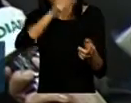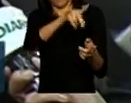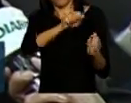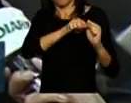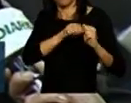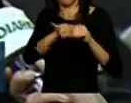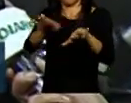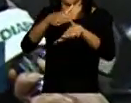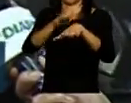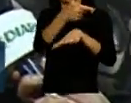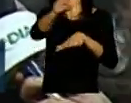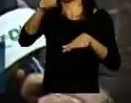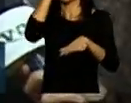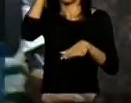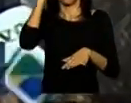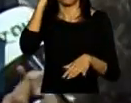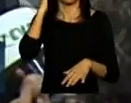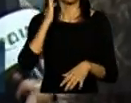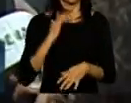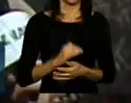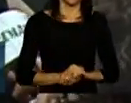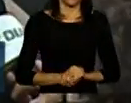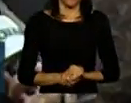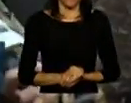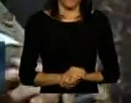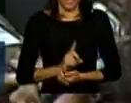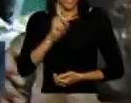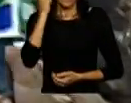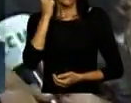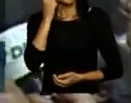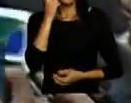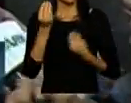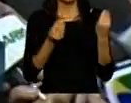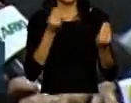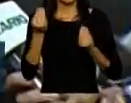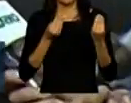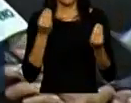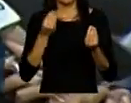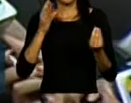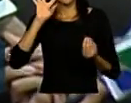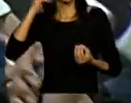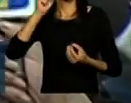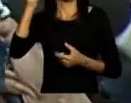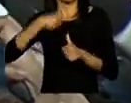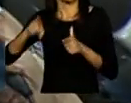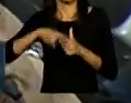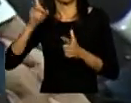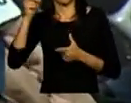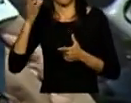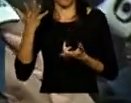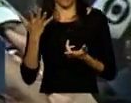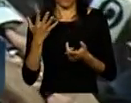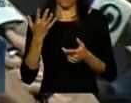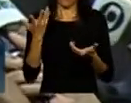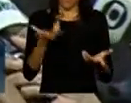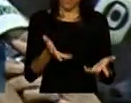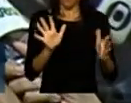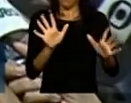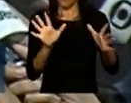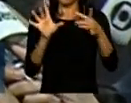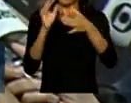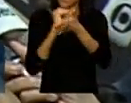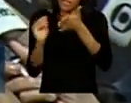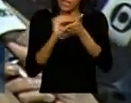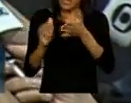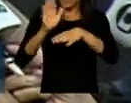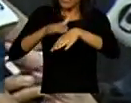disseminar para outras pessoas os tomadas lá no Ceará as medidas tomadas do Ceará conjunto do ministério saúde mas